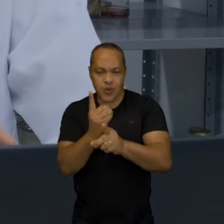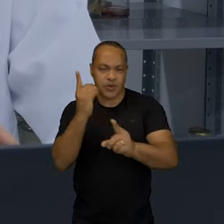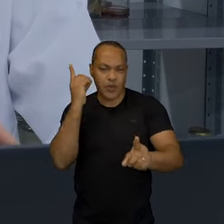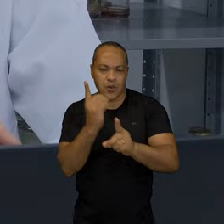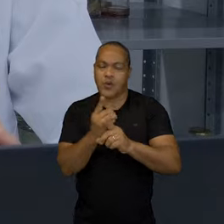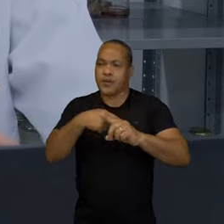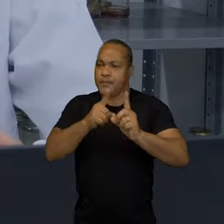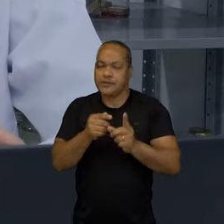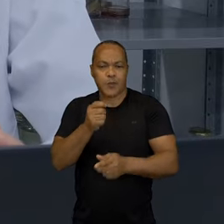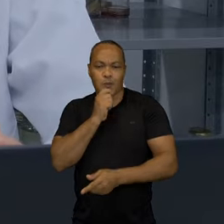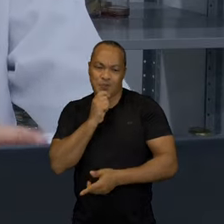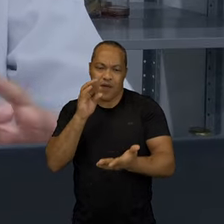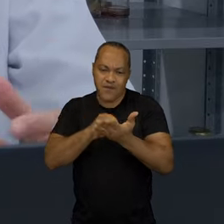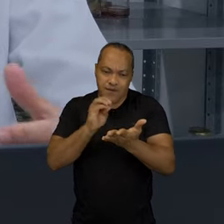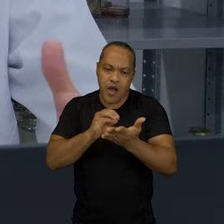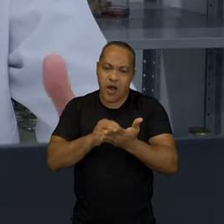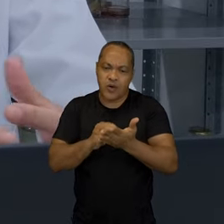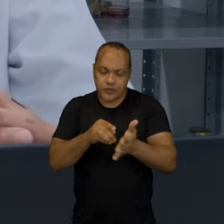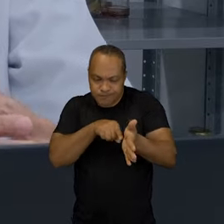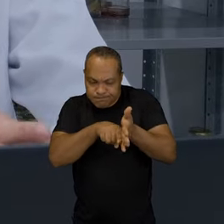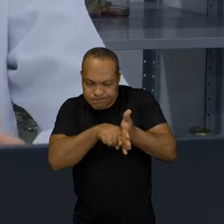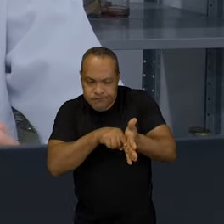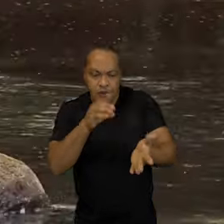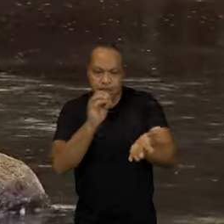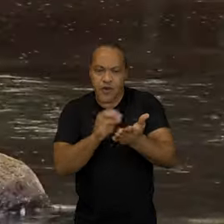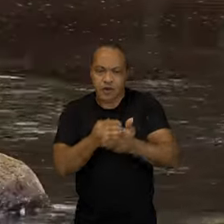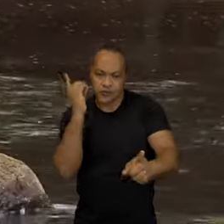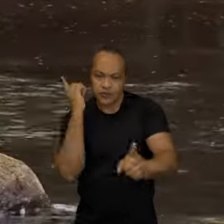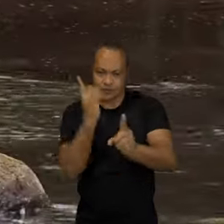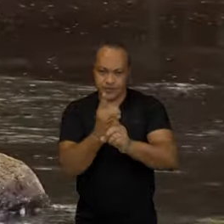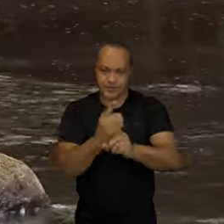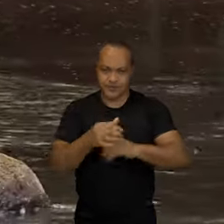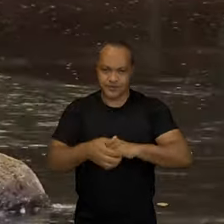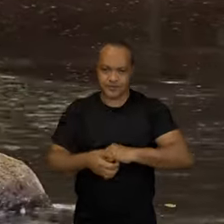sim, ainda há muito para a gente estudar, descobrir.